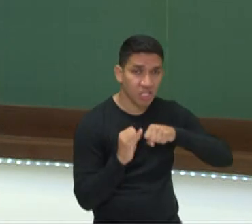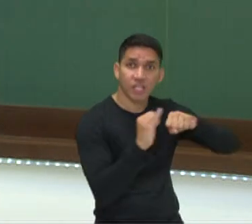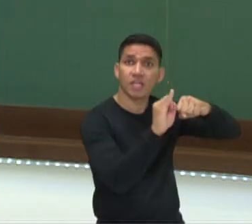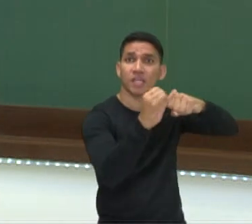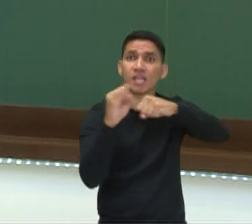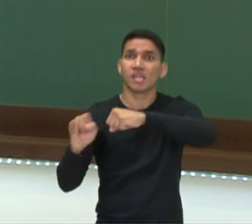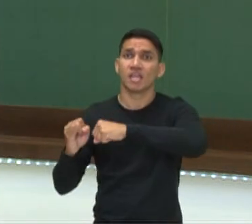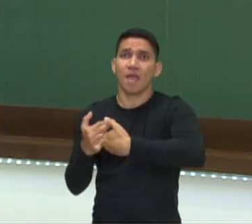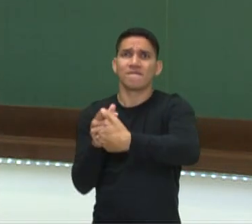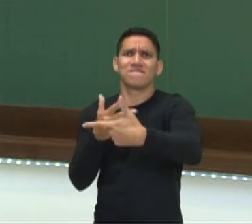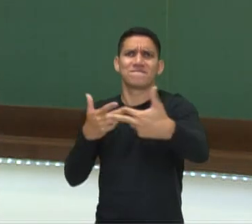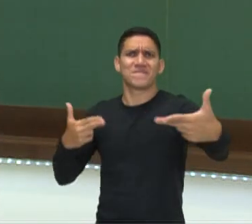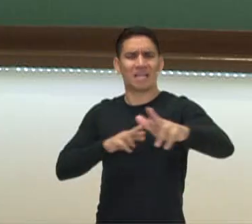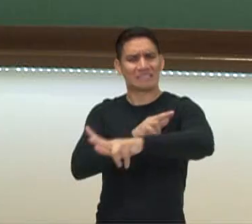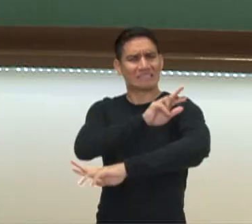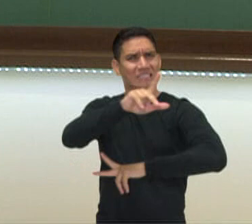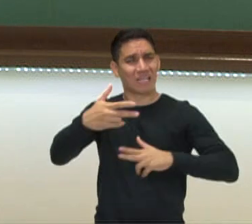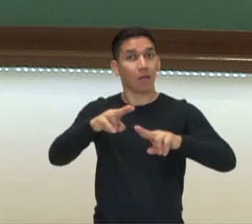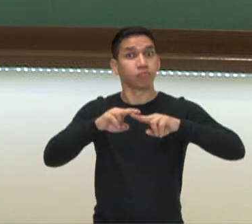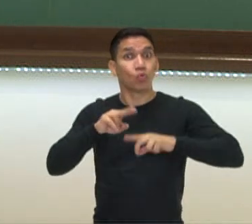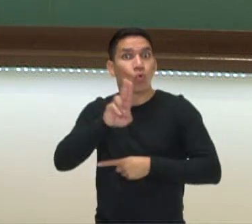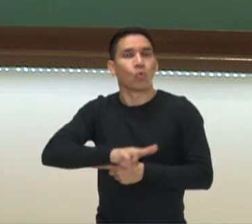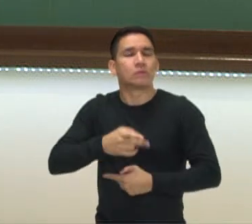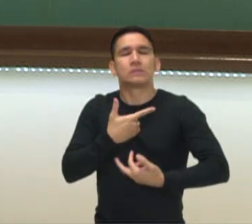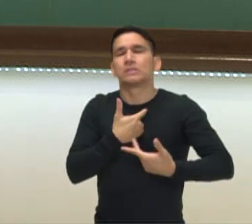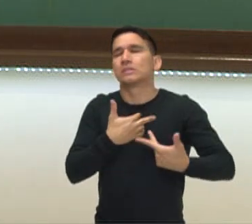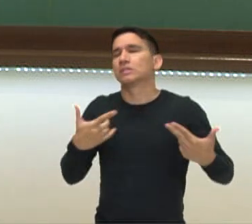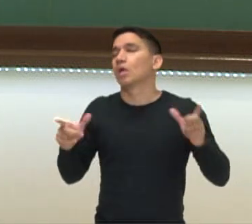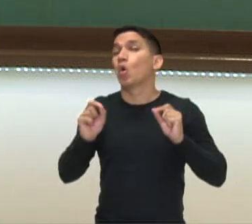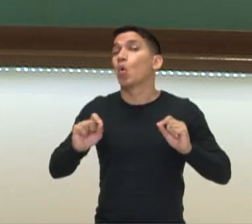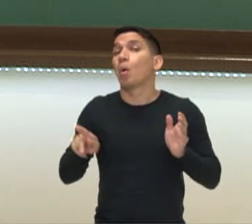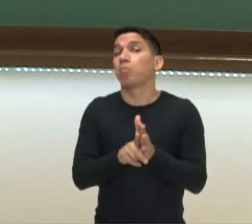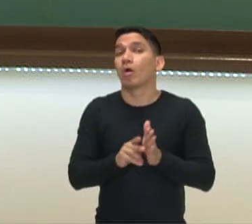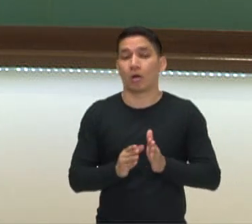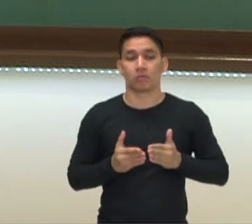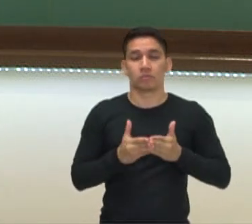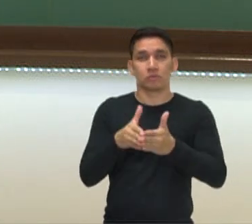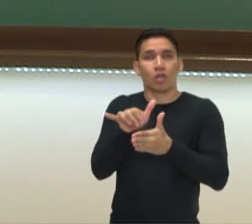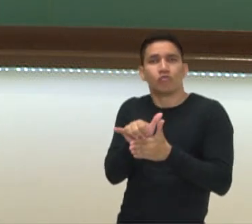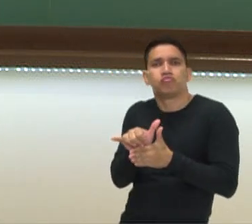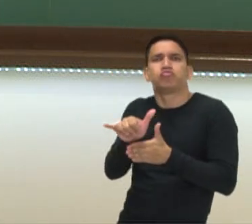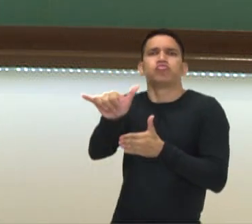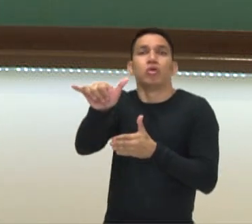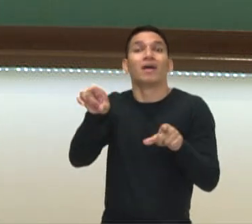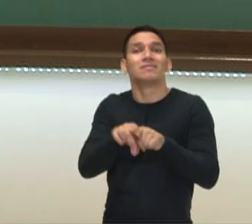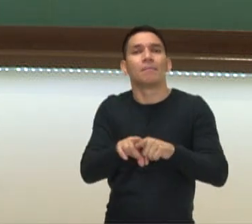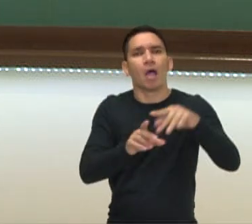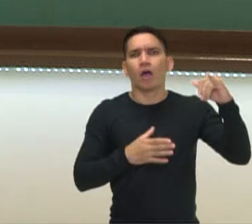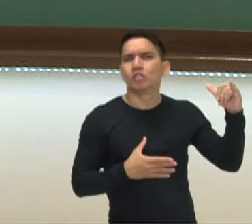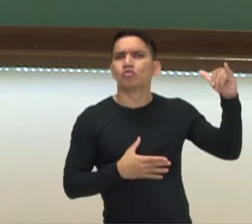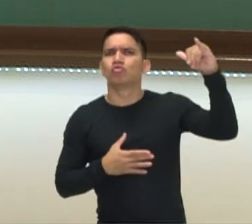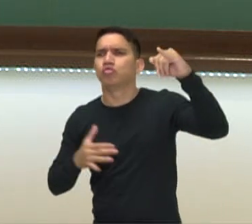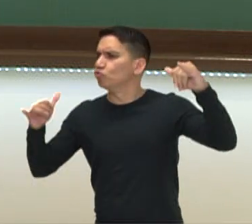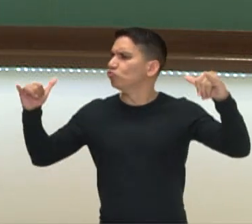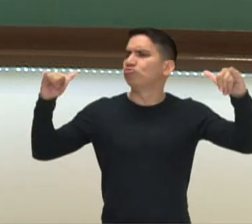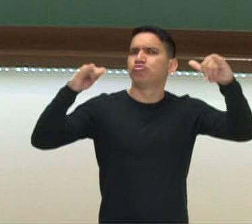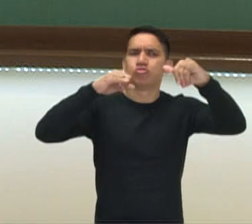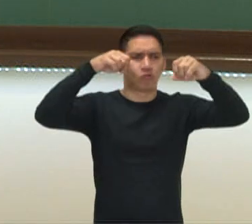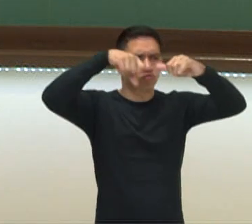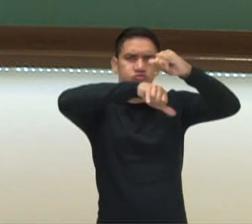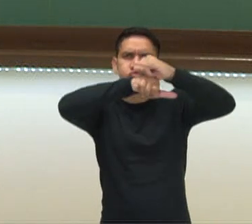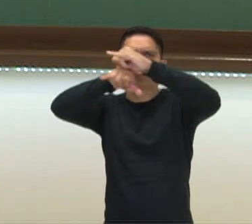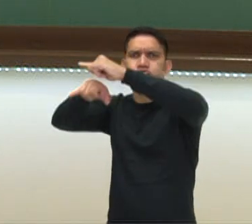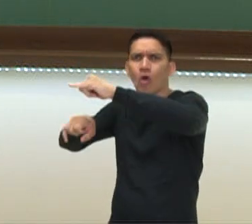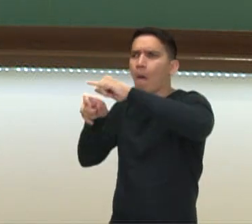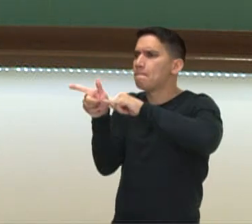arquipélagos. Então elas foram travadas aí usando muito a presença de porta-aviões e aviões de combate. Então